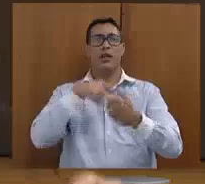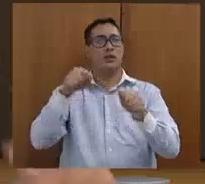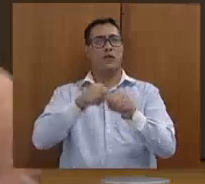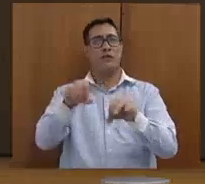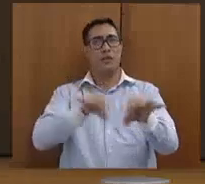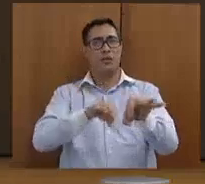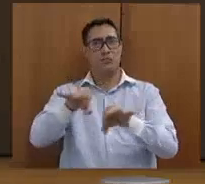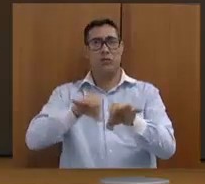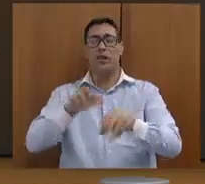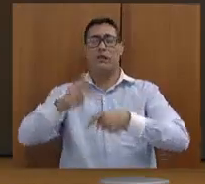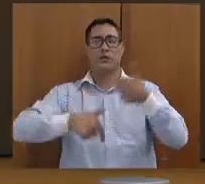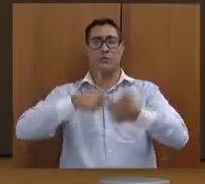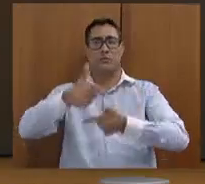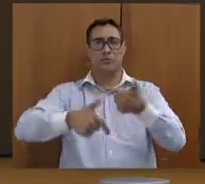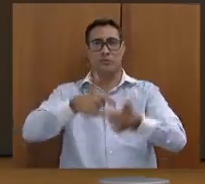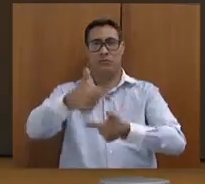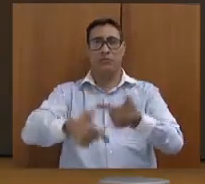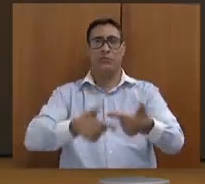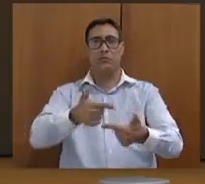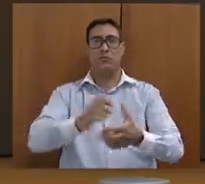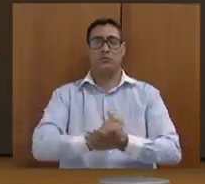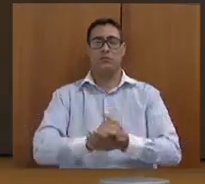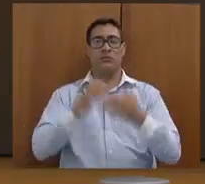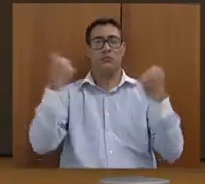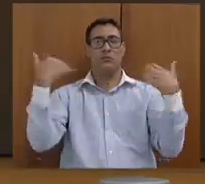esse trabalho parabéns